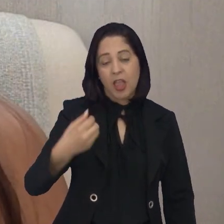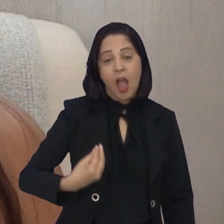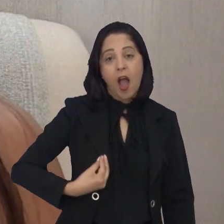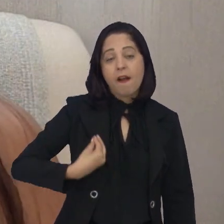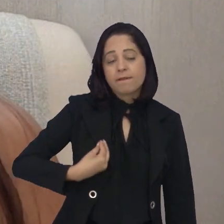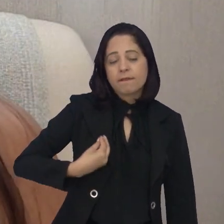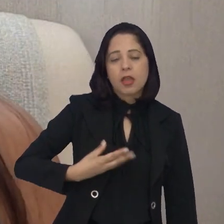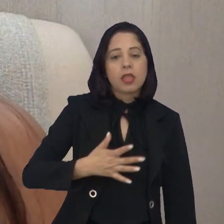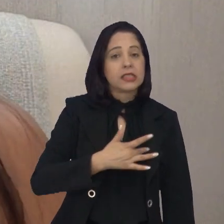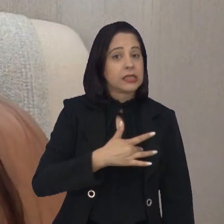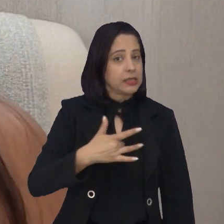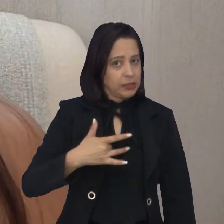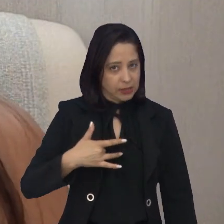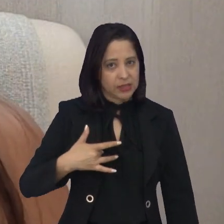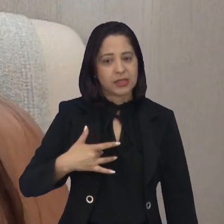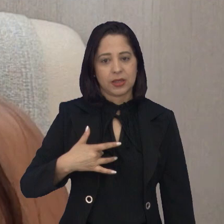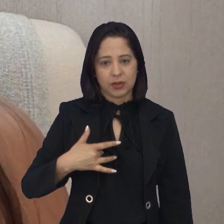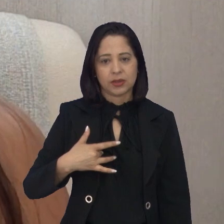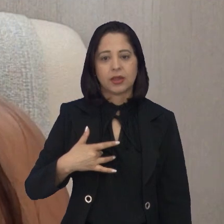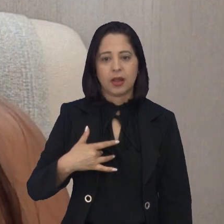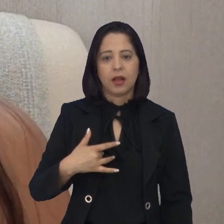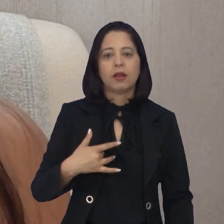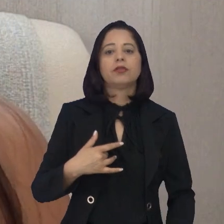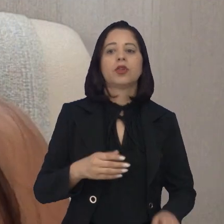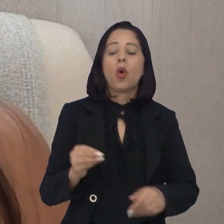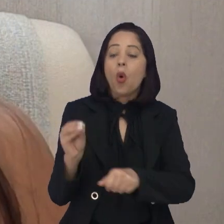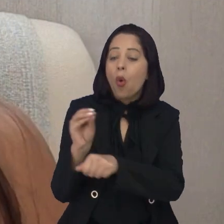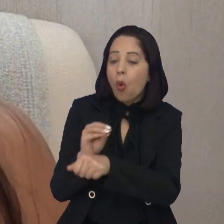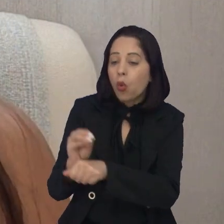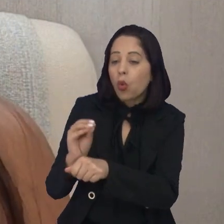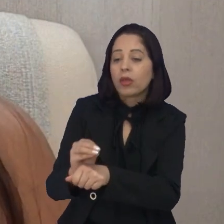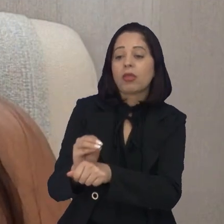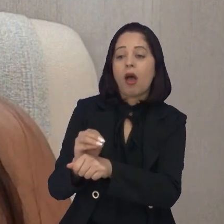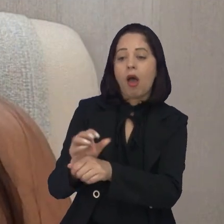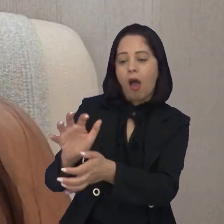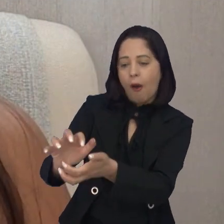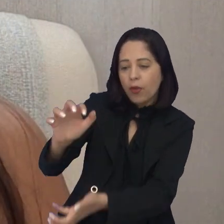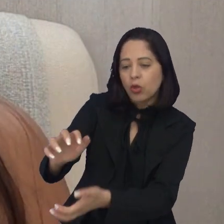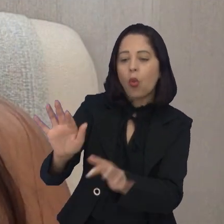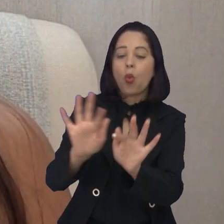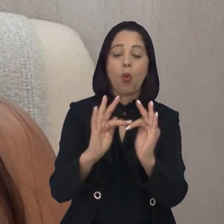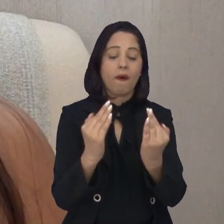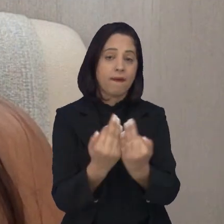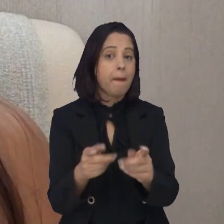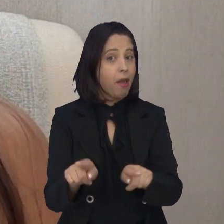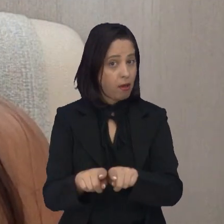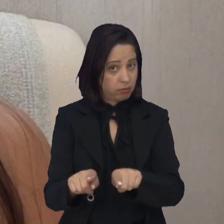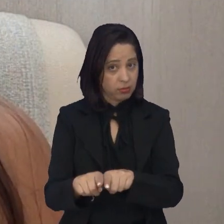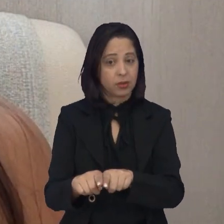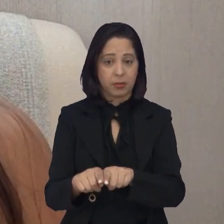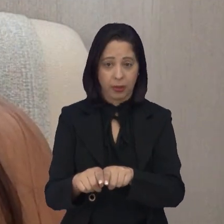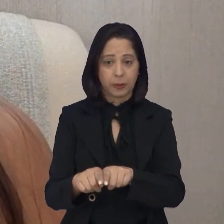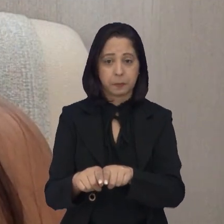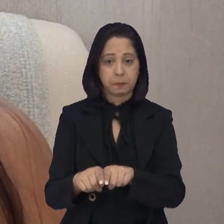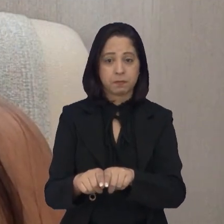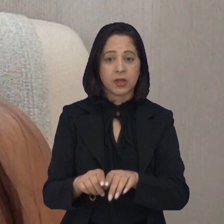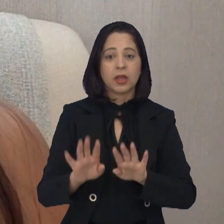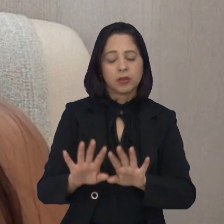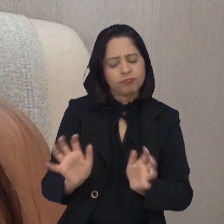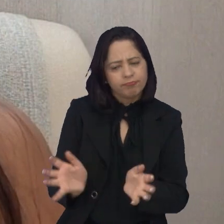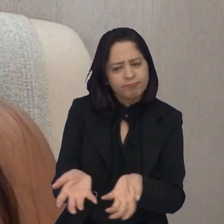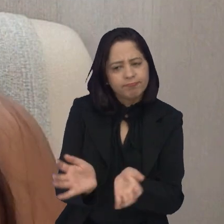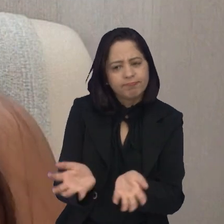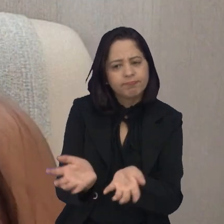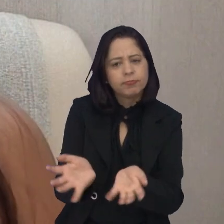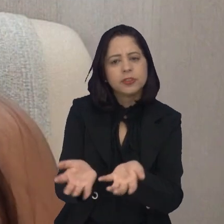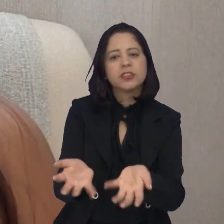proporciona, não só a pessoa que está envelhecendo, mas a família. Então, a gente fala também de estimular cada